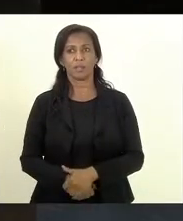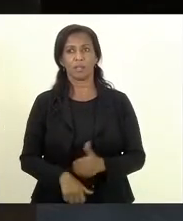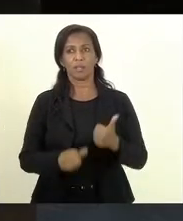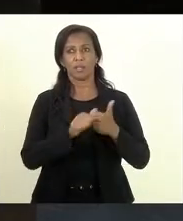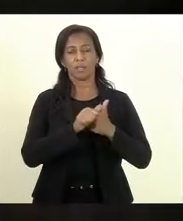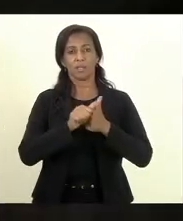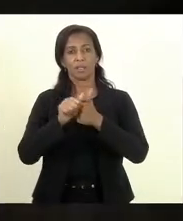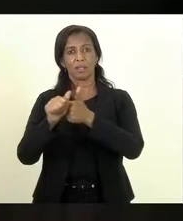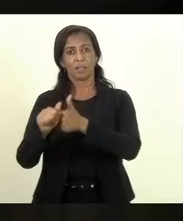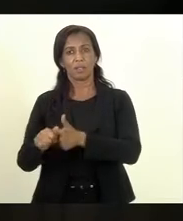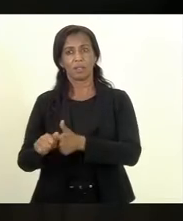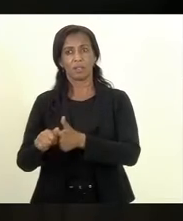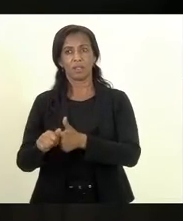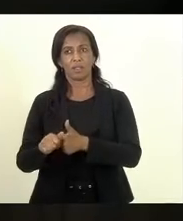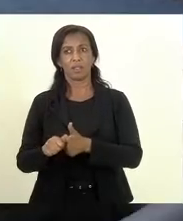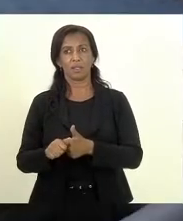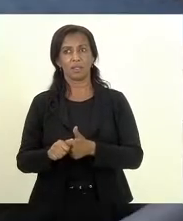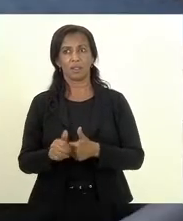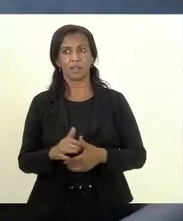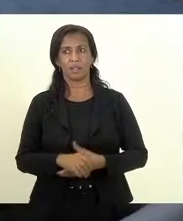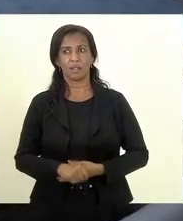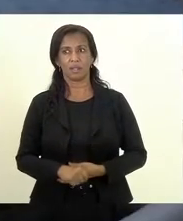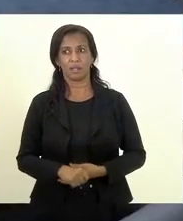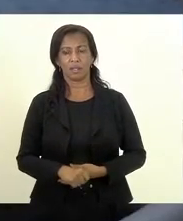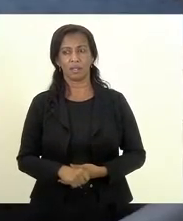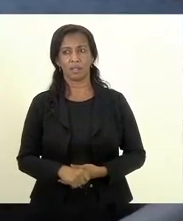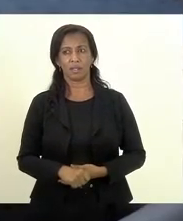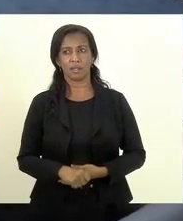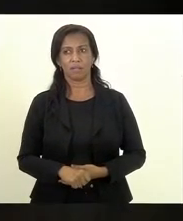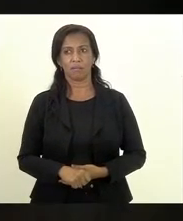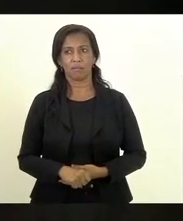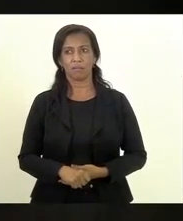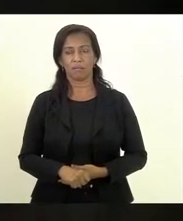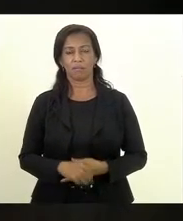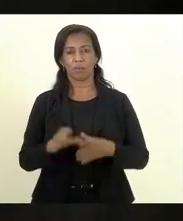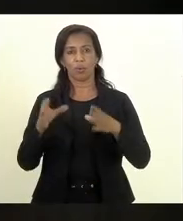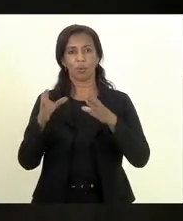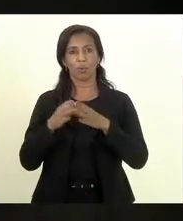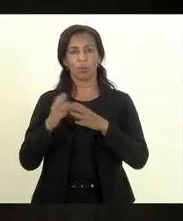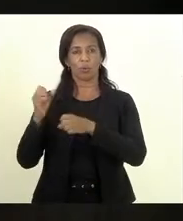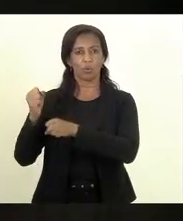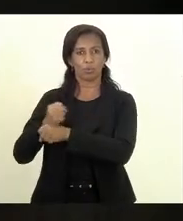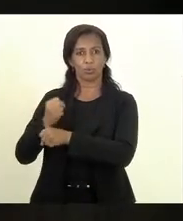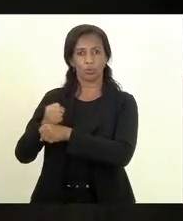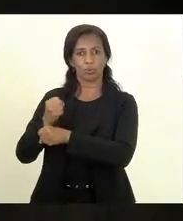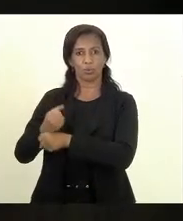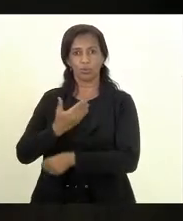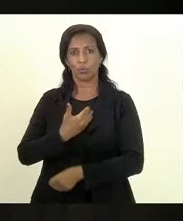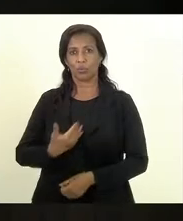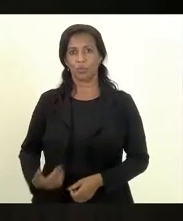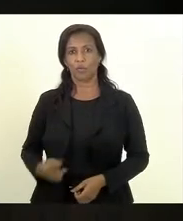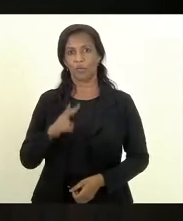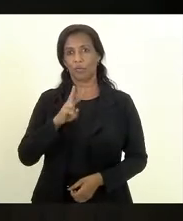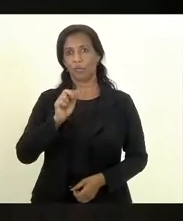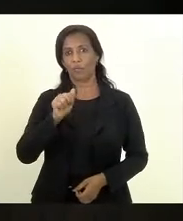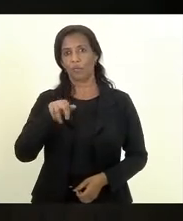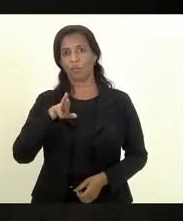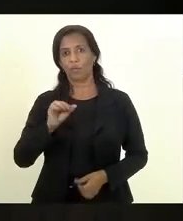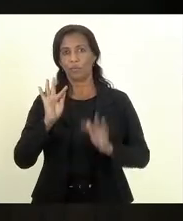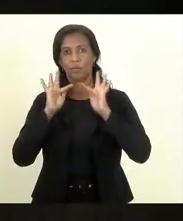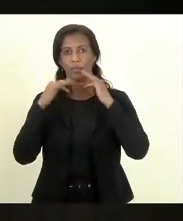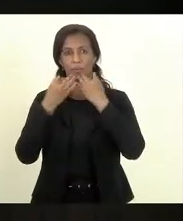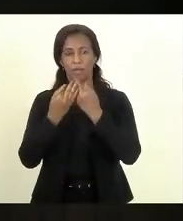o favorável ou contrário? Favorável. Ok. Pela Comissão de Obras Públicas, deputado Vandro Família.